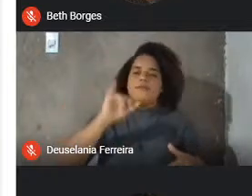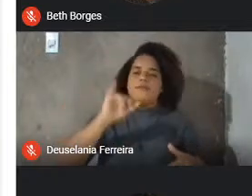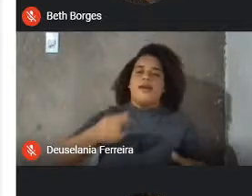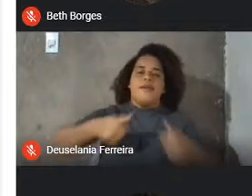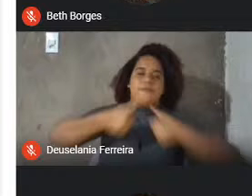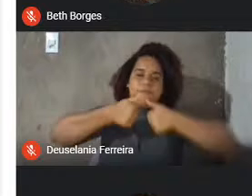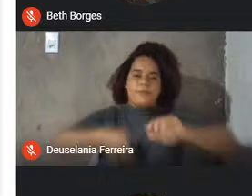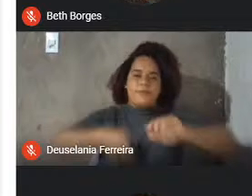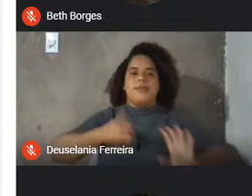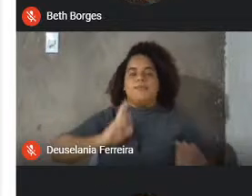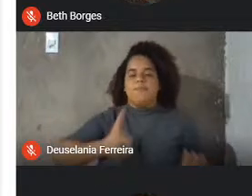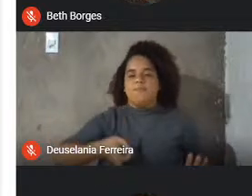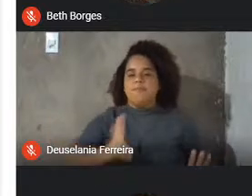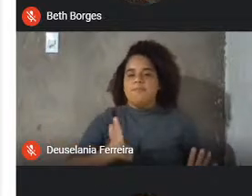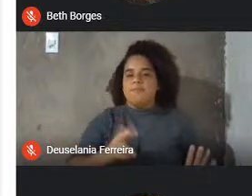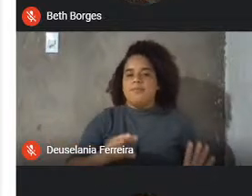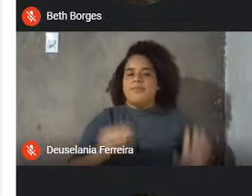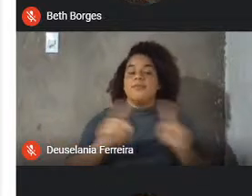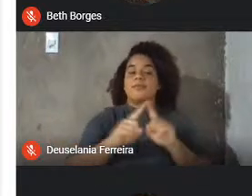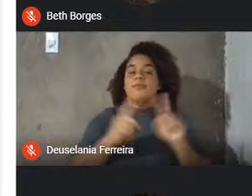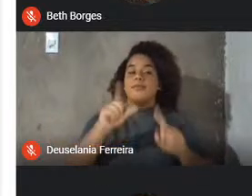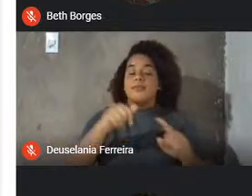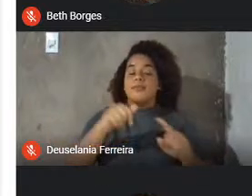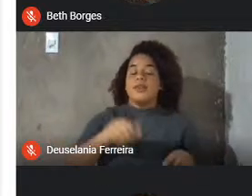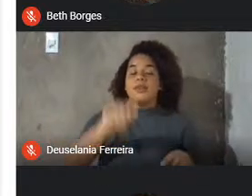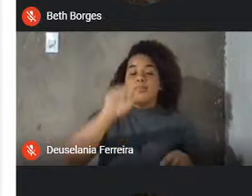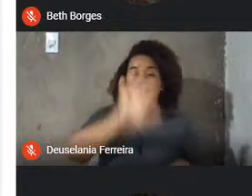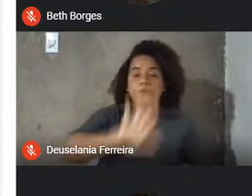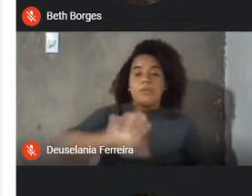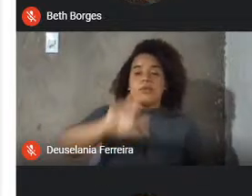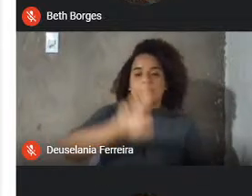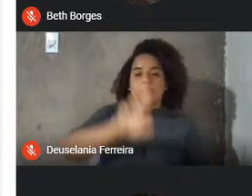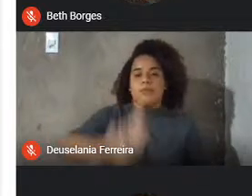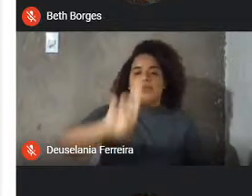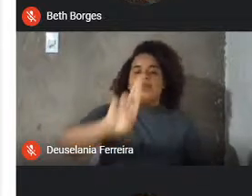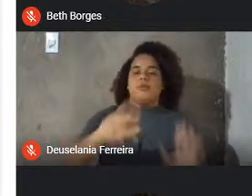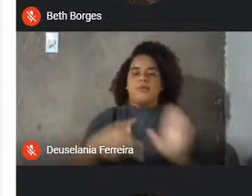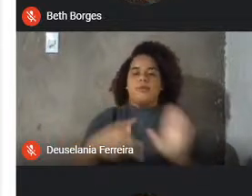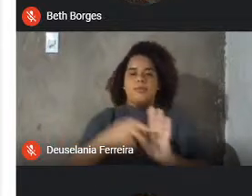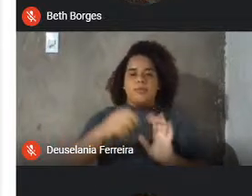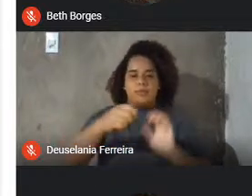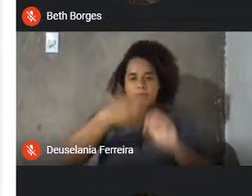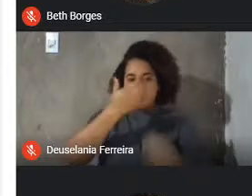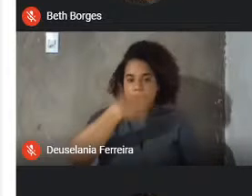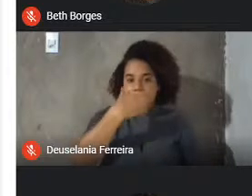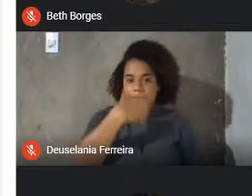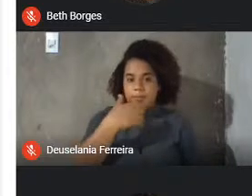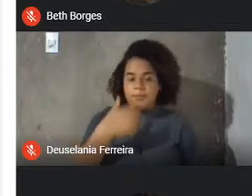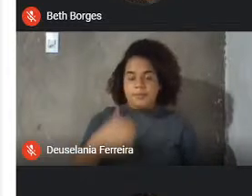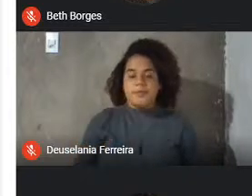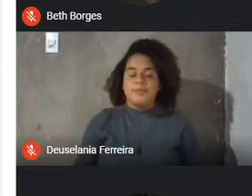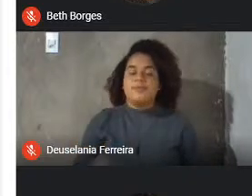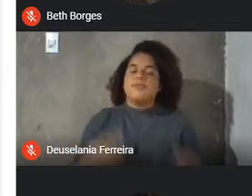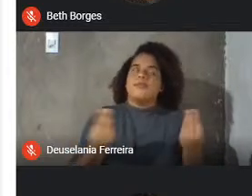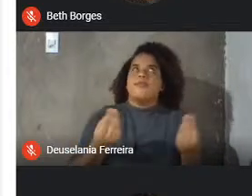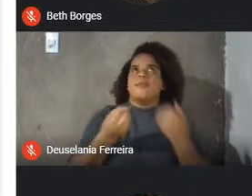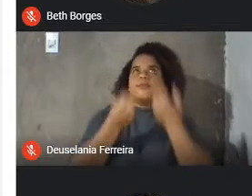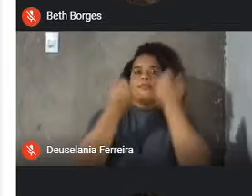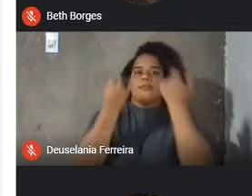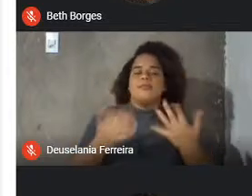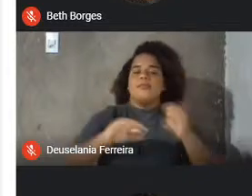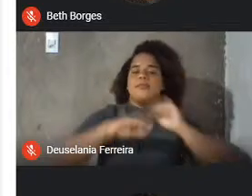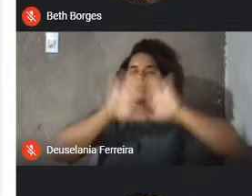imaginação. A representação mental da maçã no cérebro. Então, de uma maneira bem clara, tudo para se